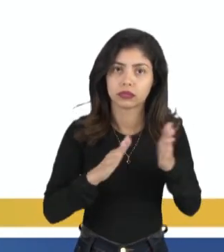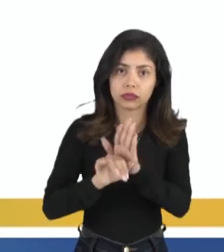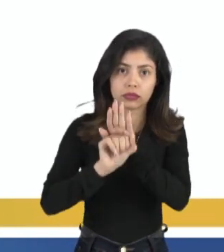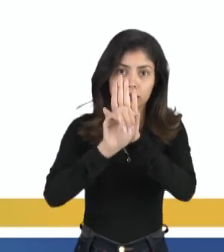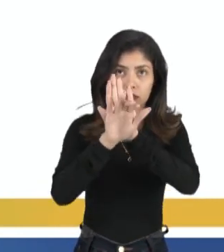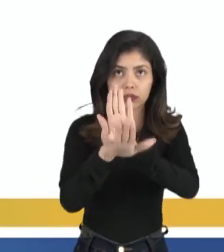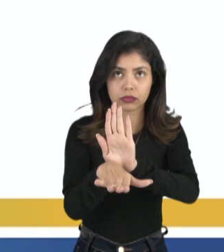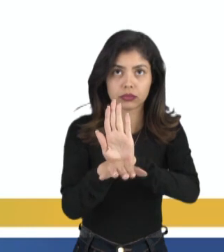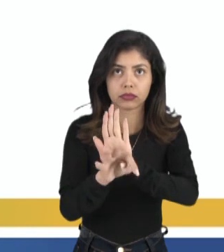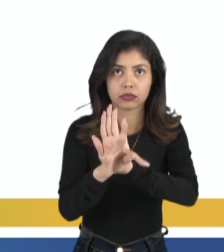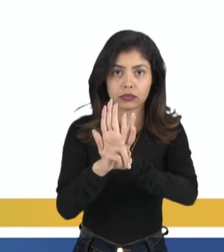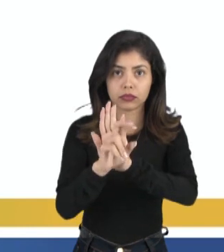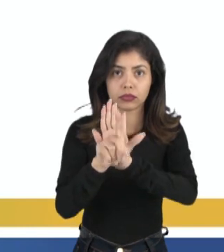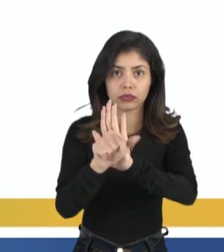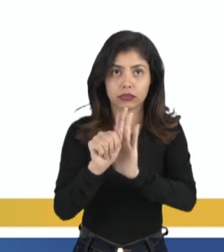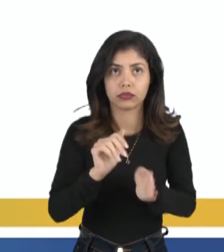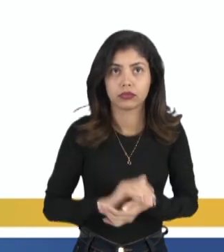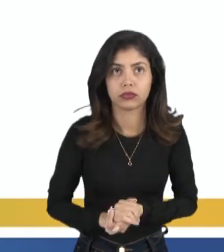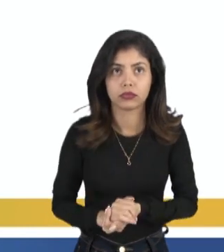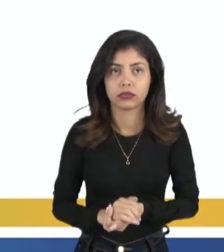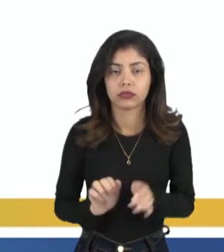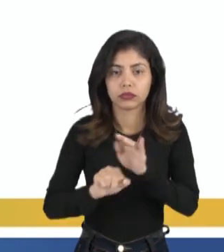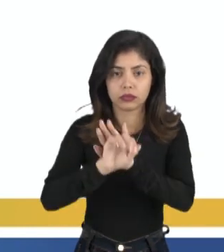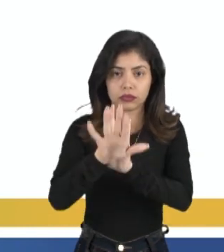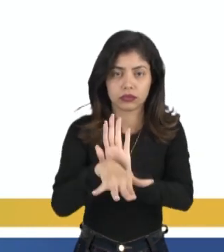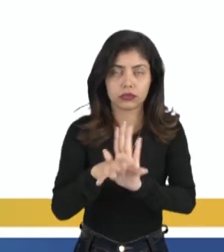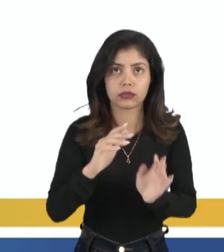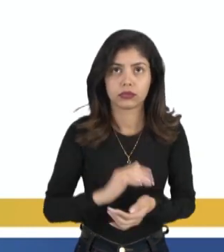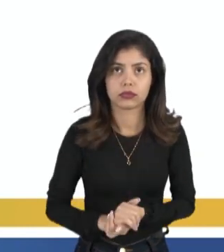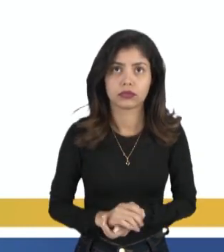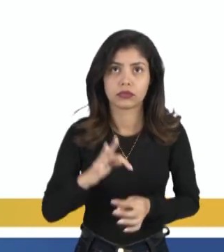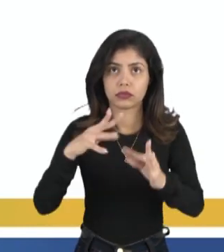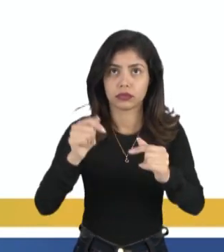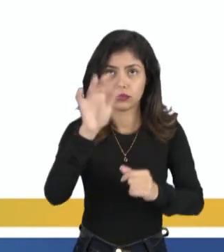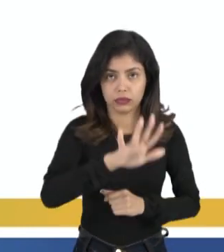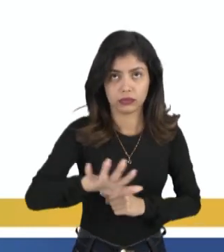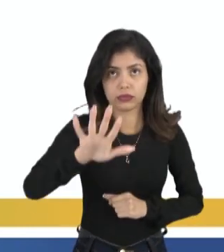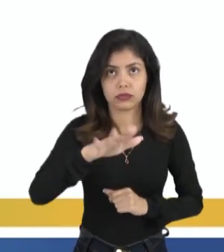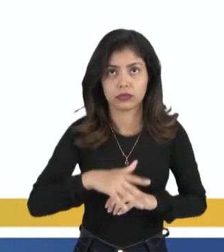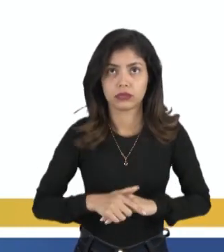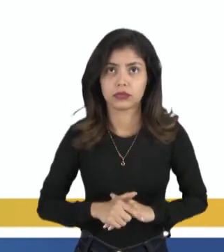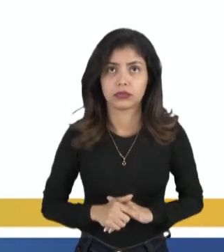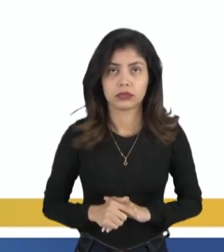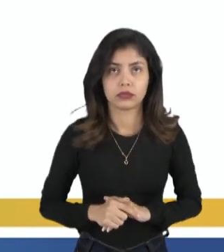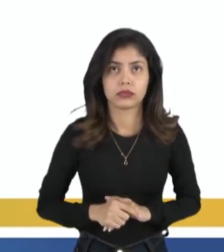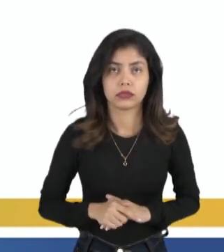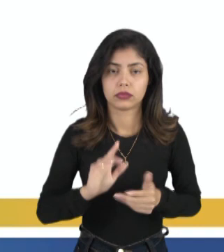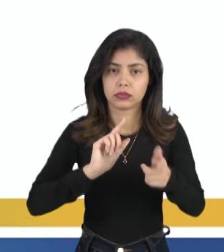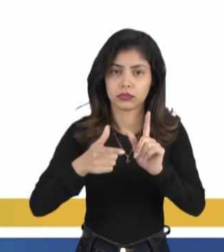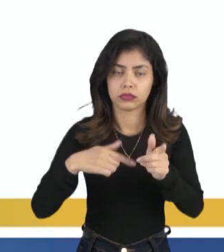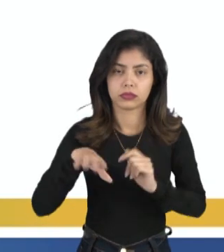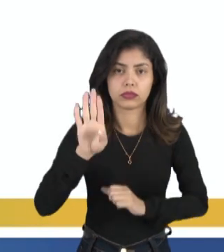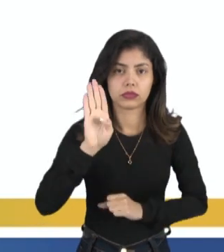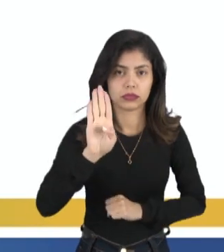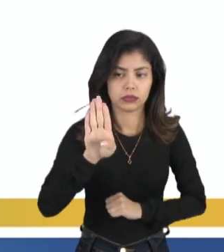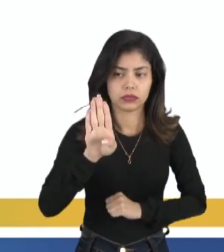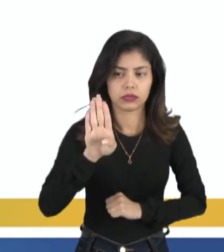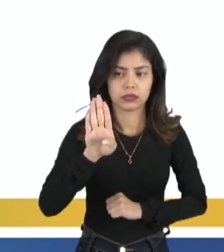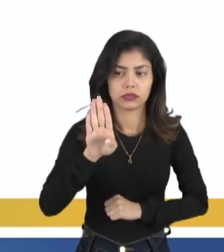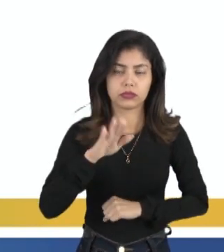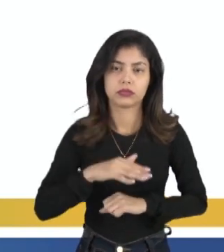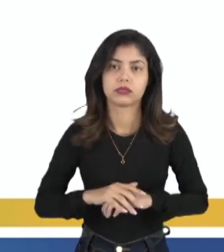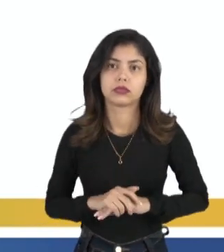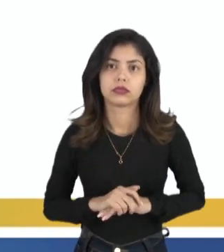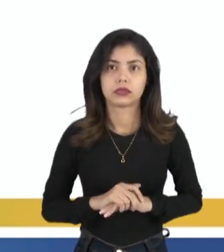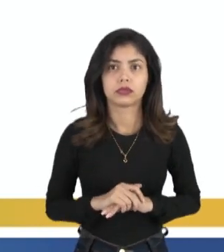que ela está inserida totalmente na umbra, que é a sombra, nós vamos ter um eclipse total da Lua. Então aí,